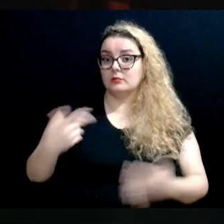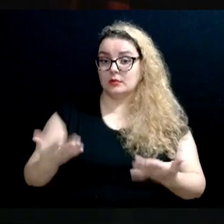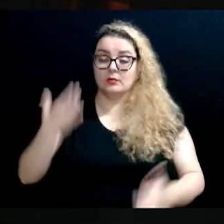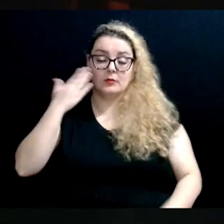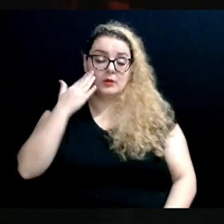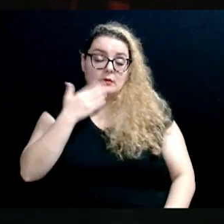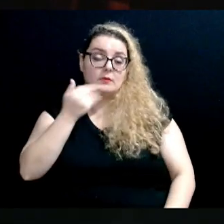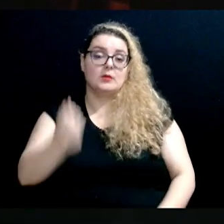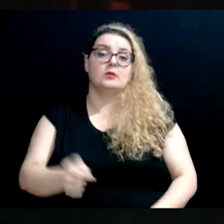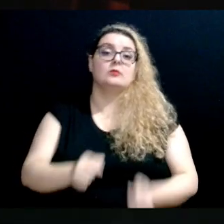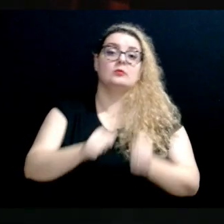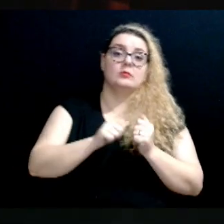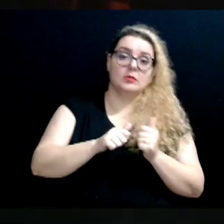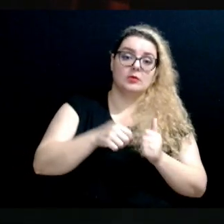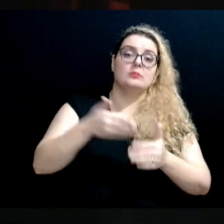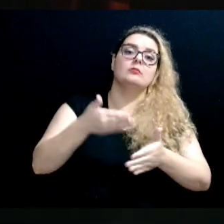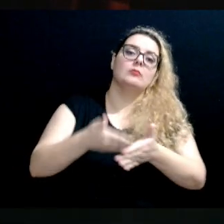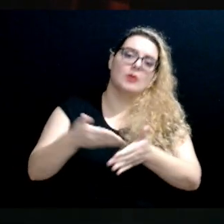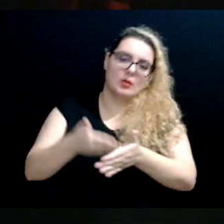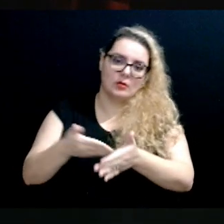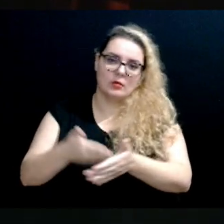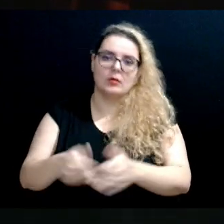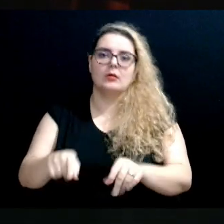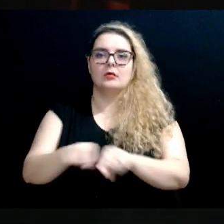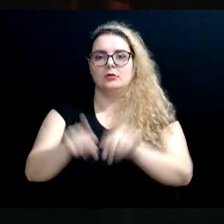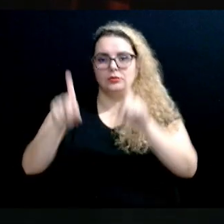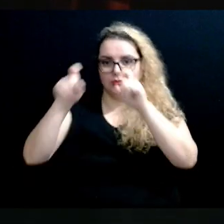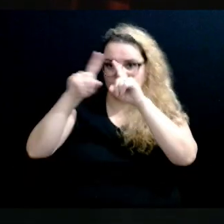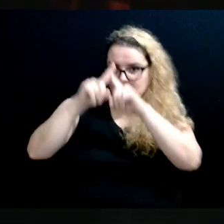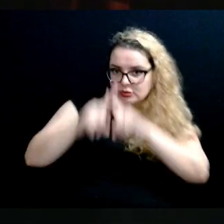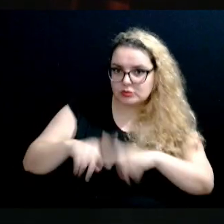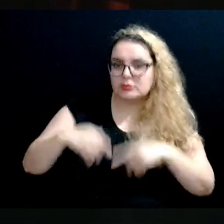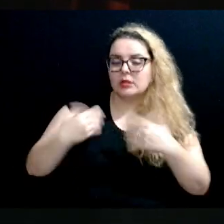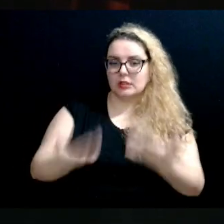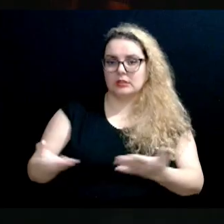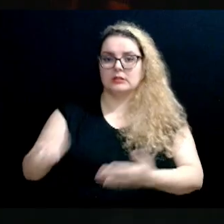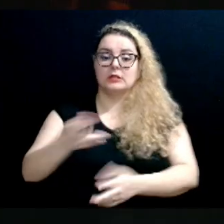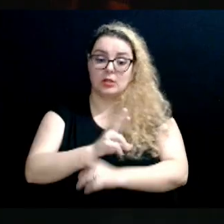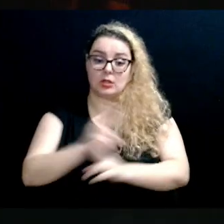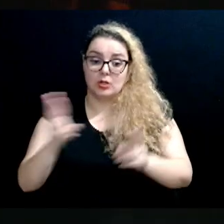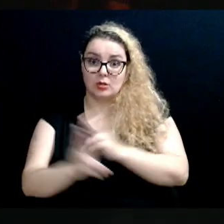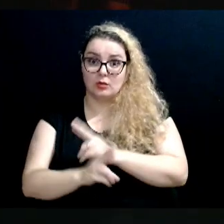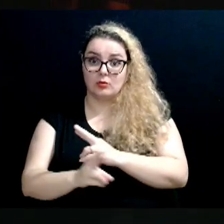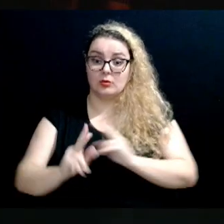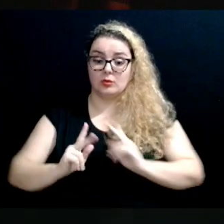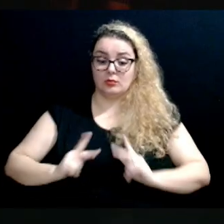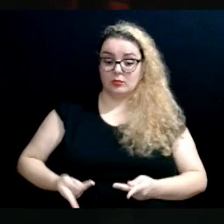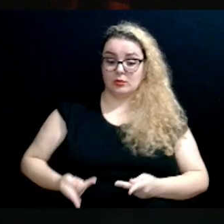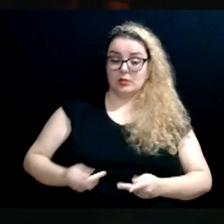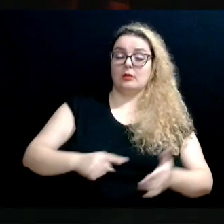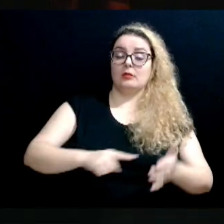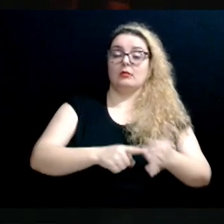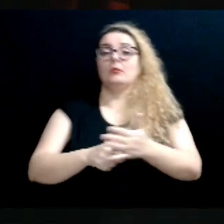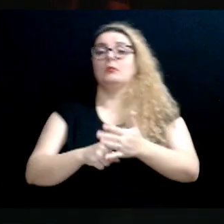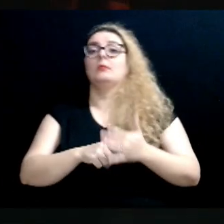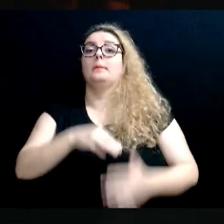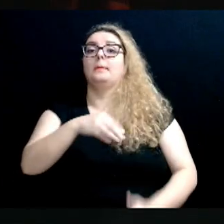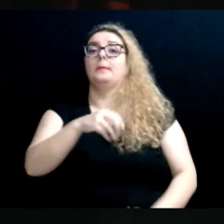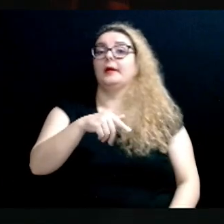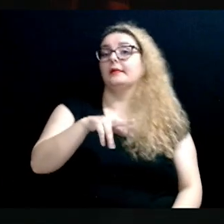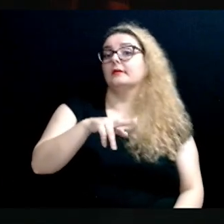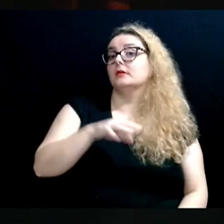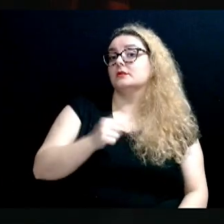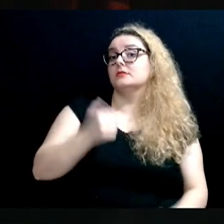benefícios e os limites e também os desafios, dessa nova relação entre seres humanos e máquinas, agora nós vamos conversar com os